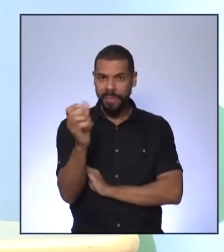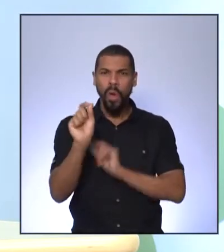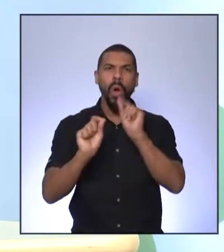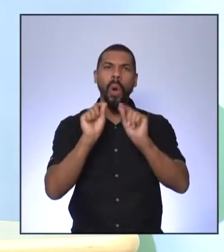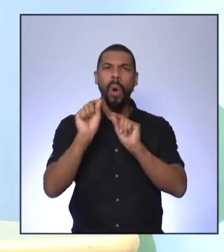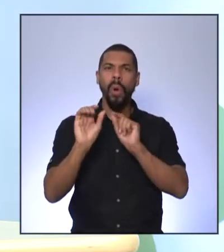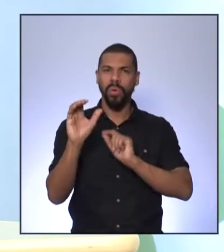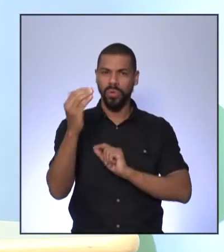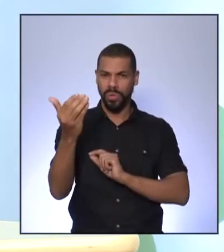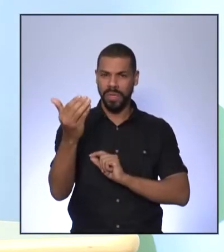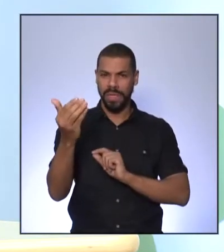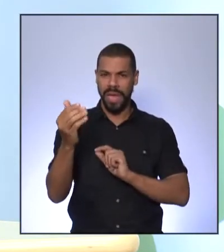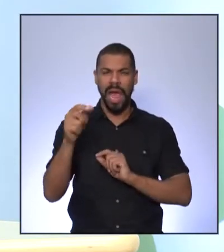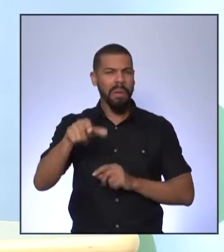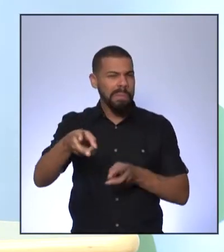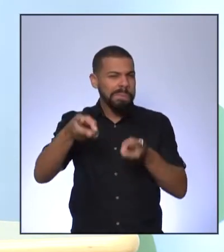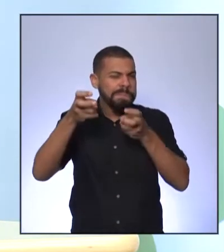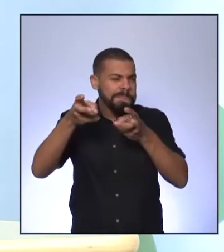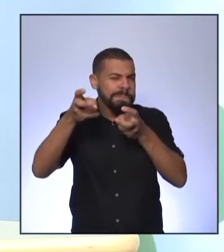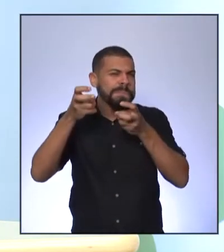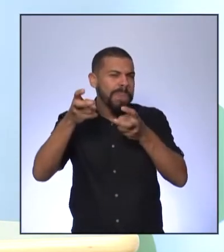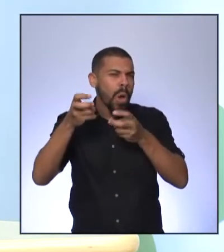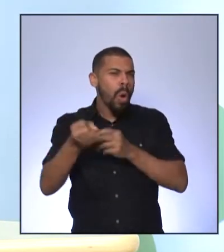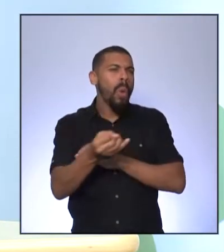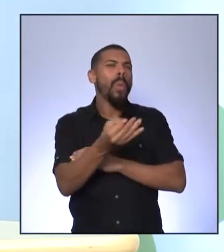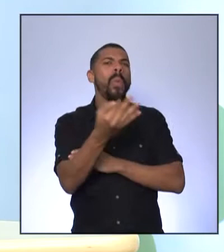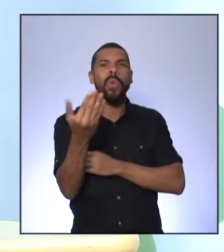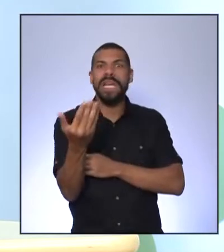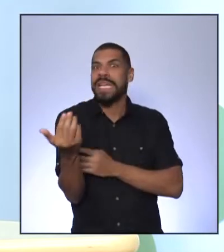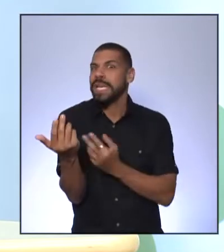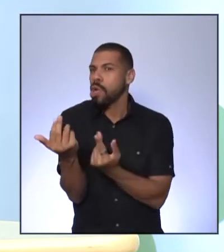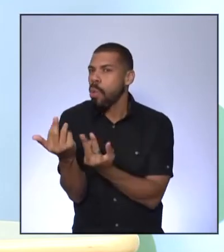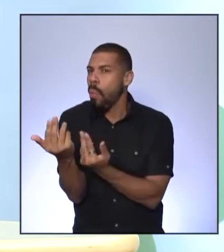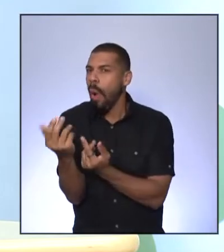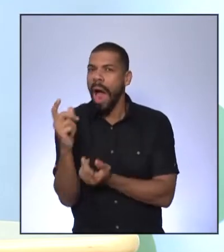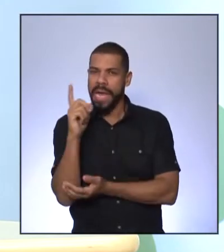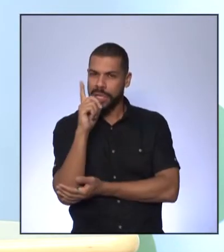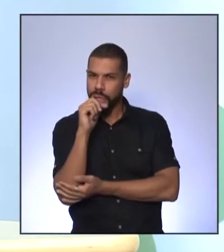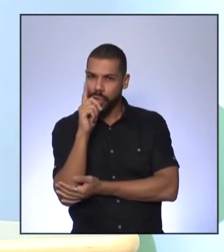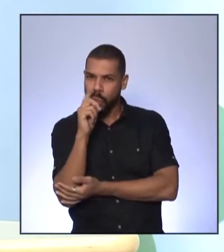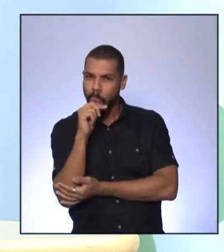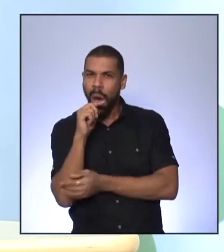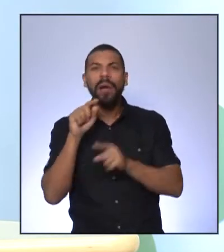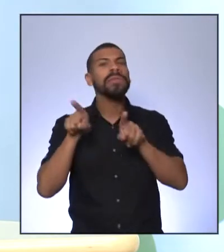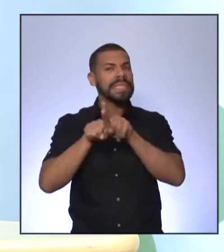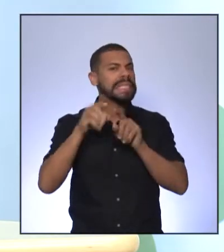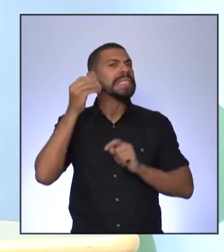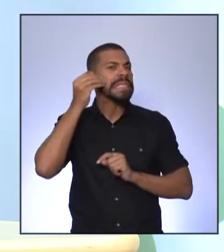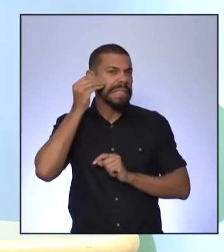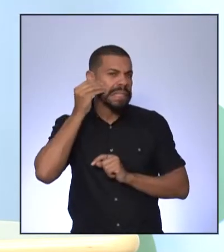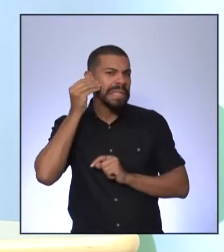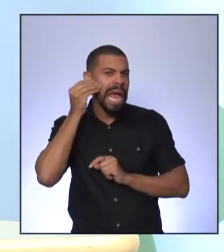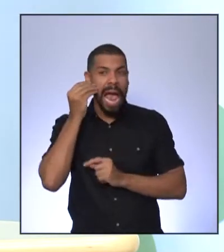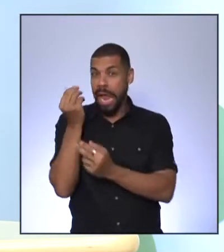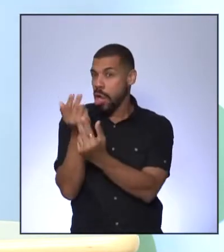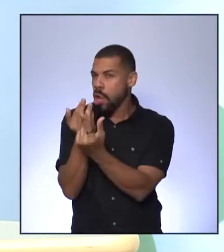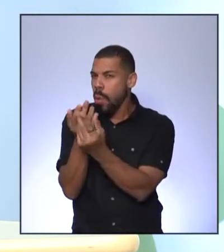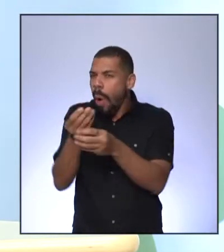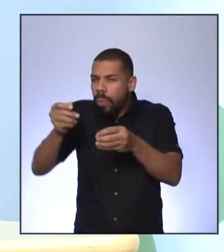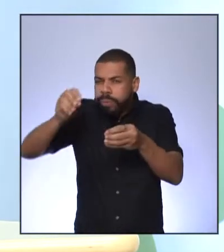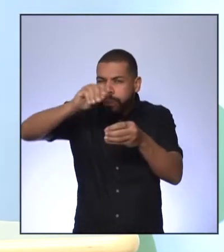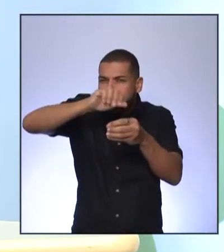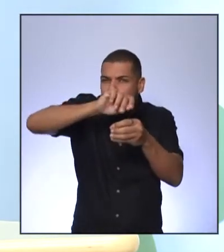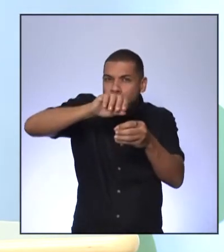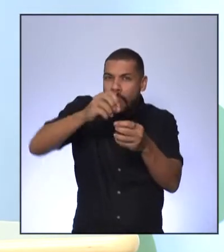coisa, vocês notaram que ali a gente usou quantidades iguais de água e eu tentei também adicionar quantidade igual do bicarbonato